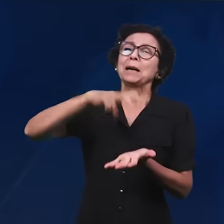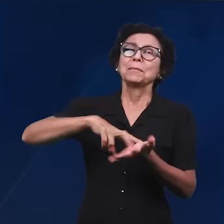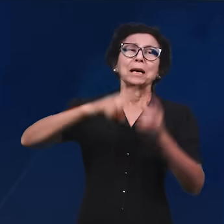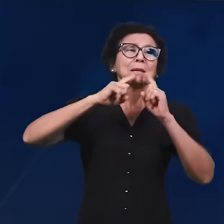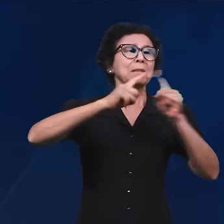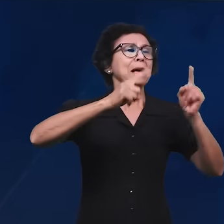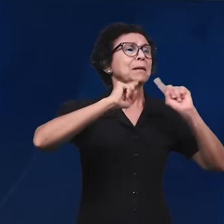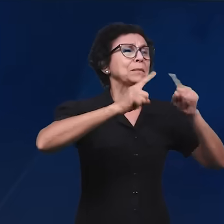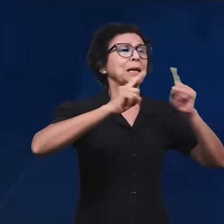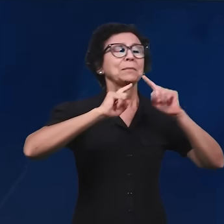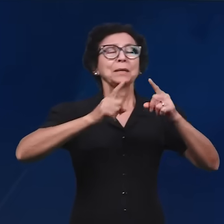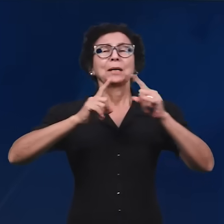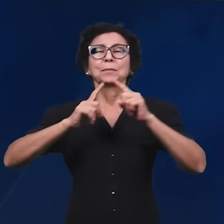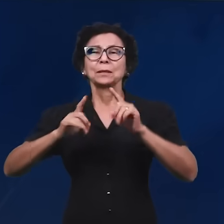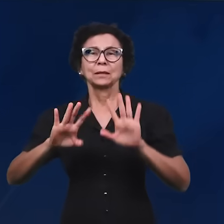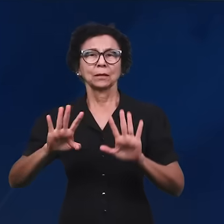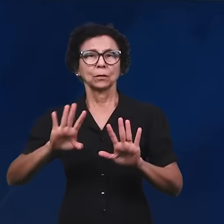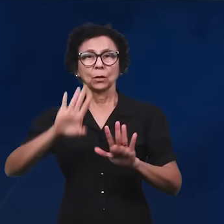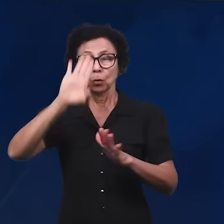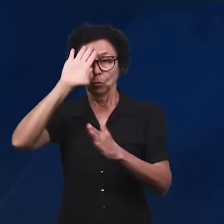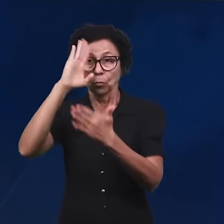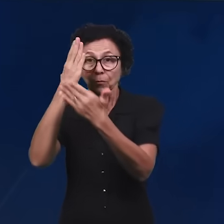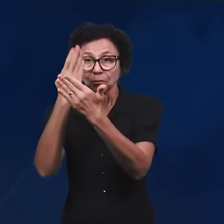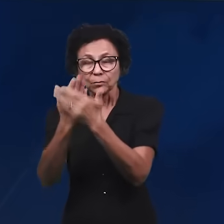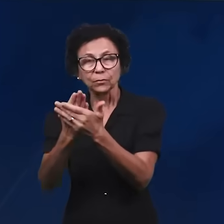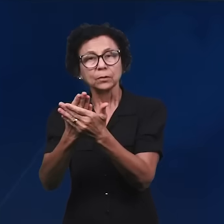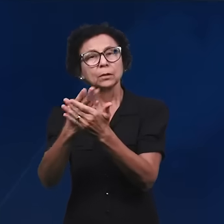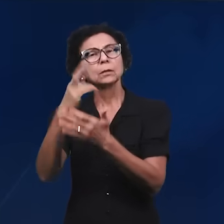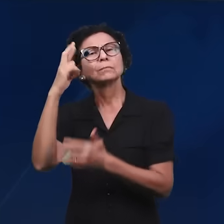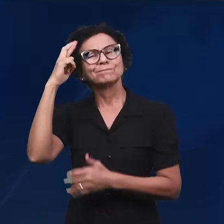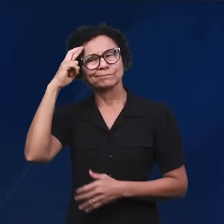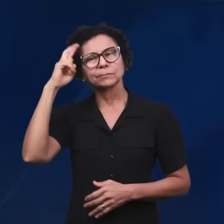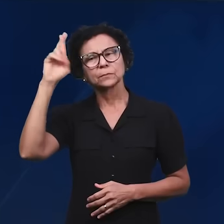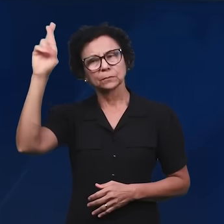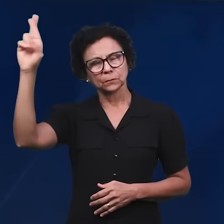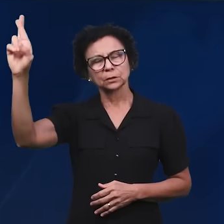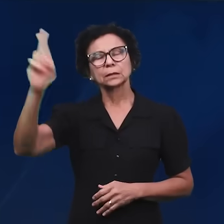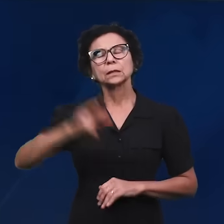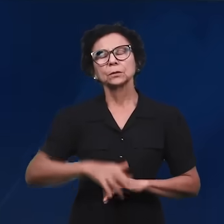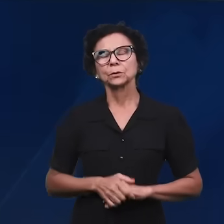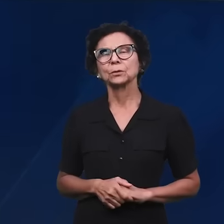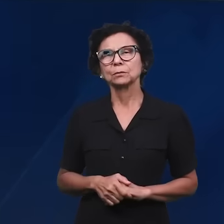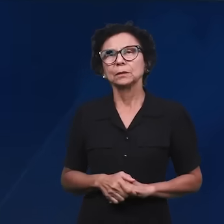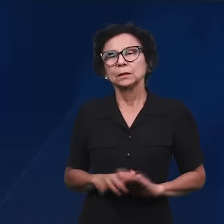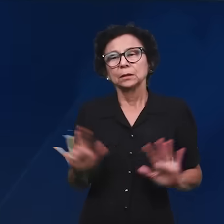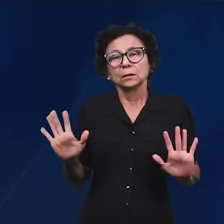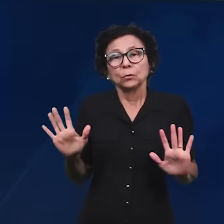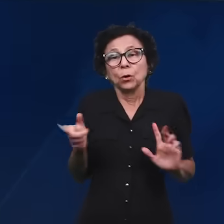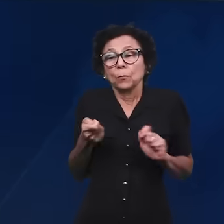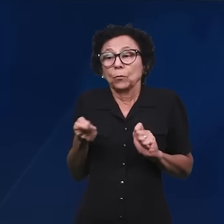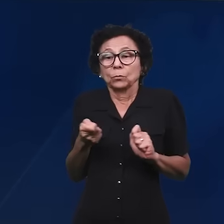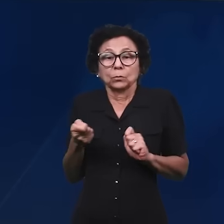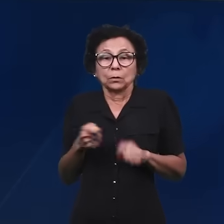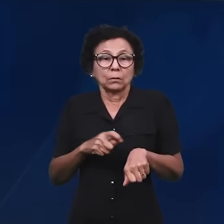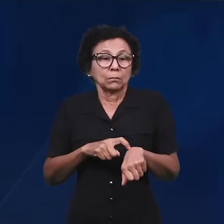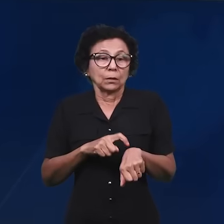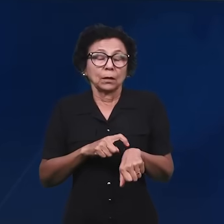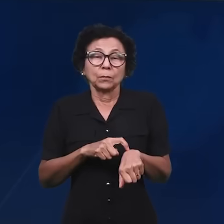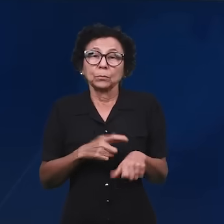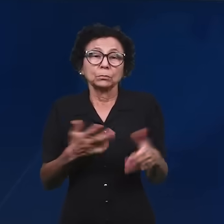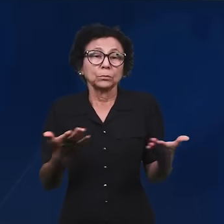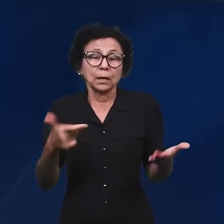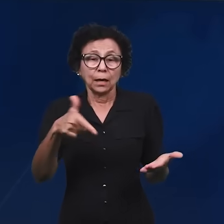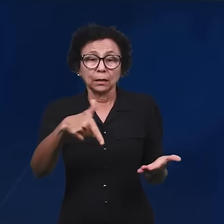você reclamar com todo mundo, você tem que confiar no Senhor. Confia no Senhor. O tempo, nós não temos controle sobre o